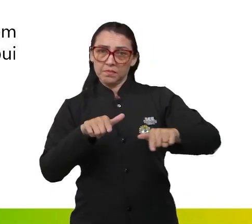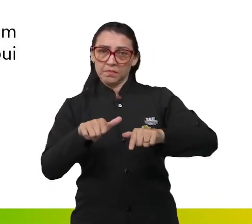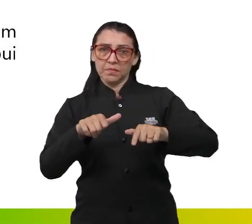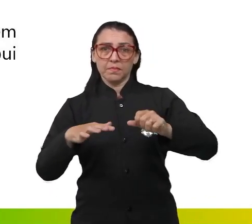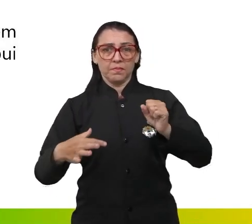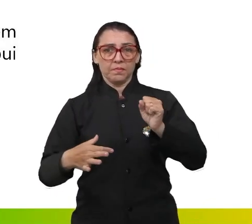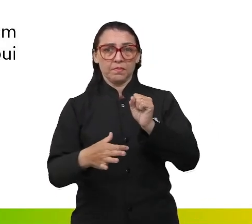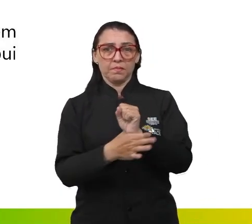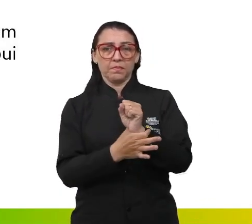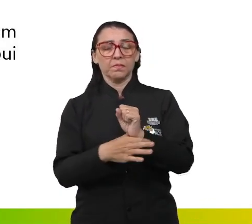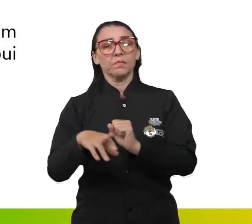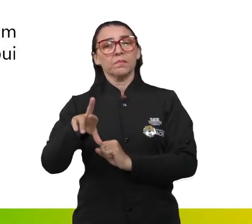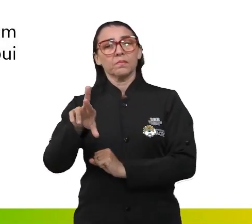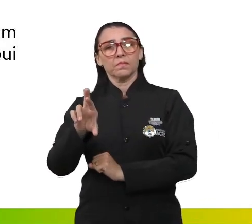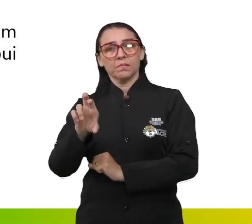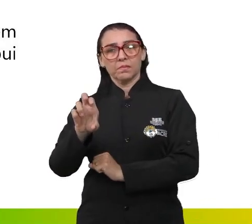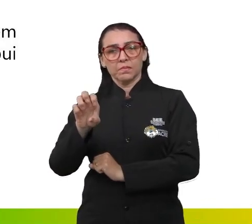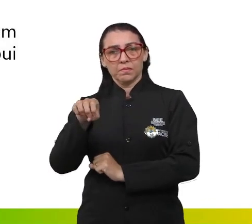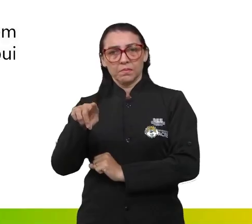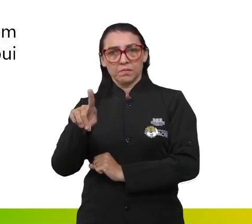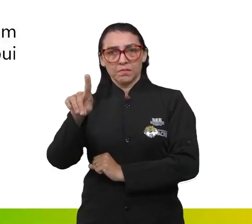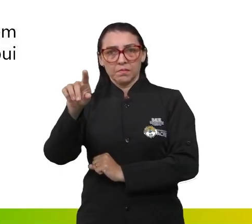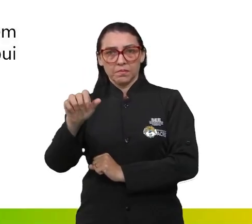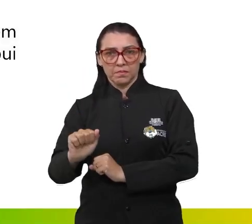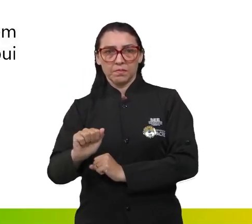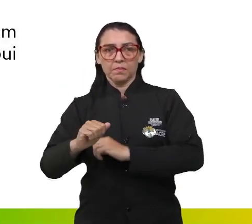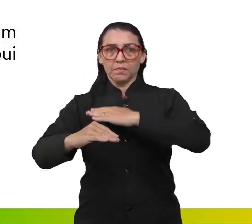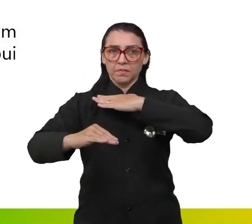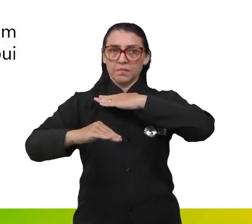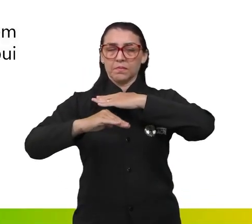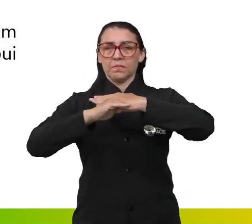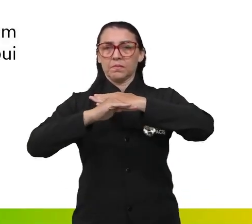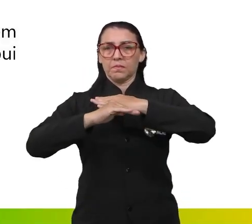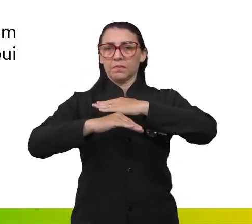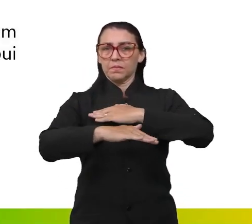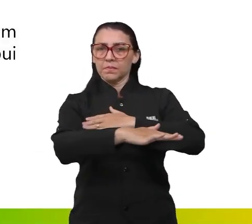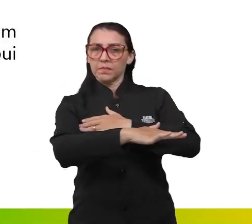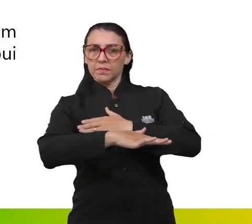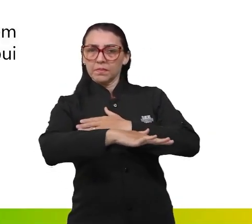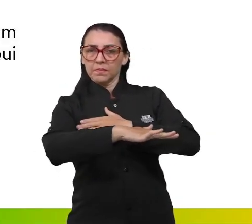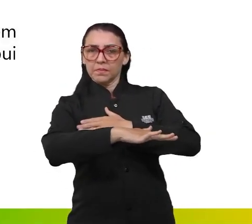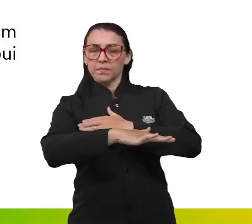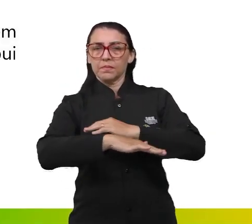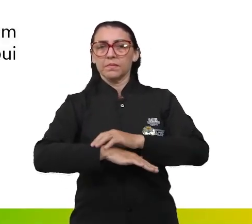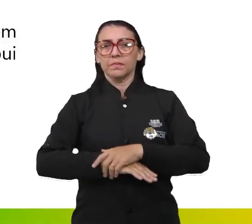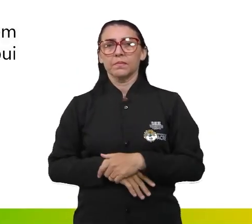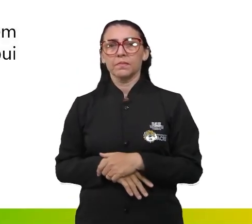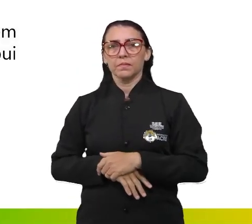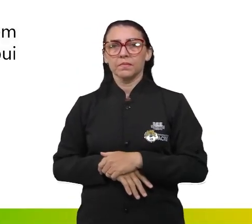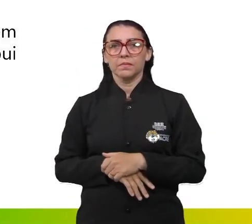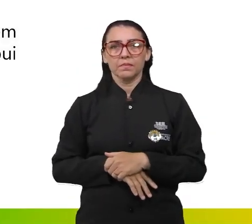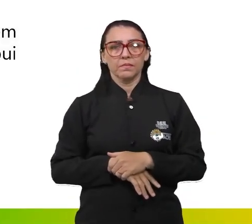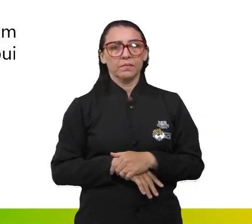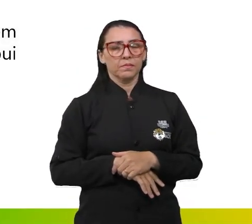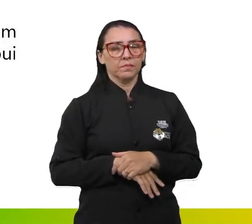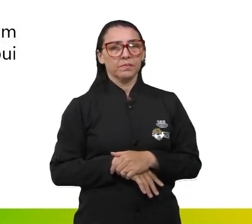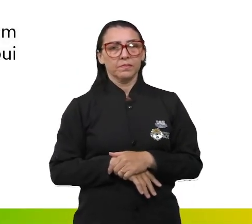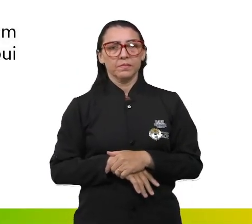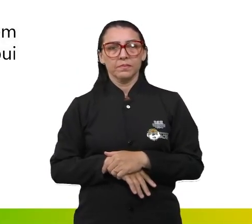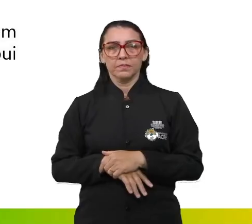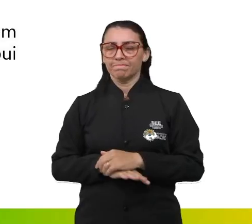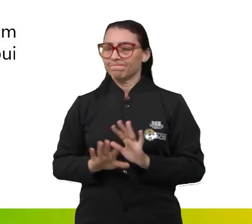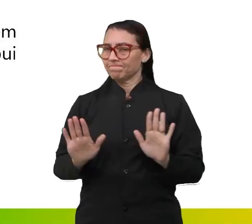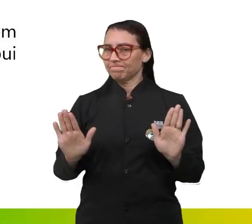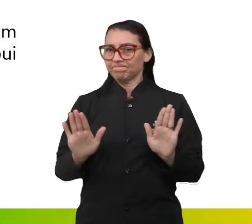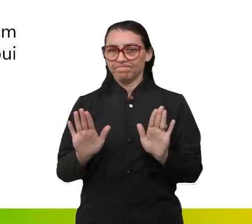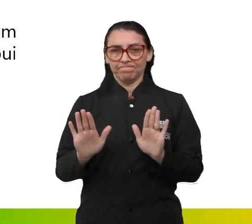e assegurado por direitos trabalhistas, garantindo renda e igualdade social.